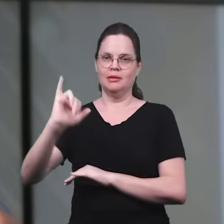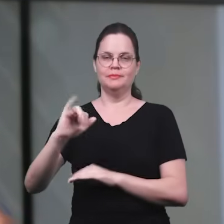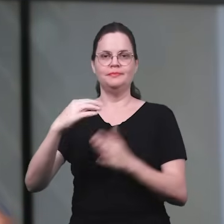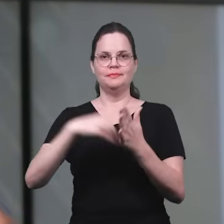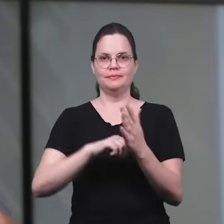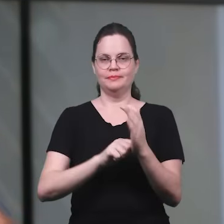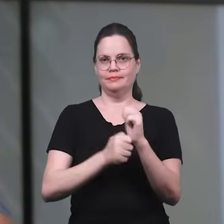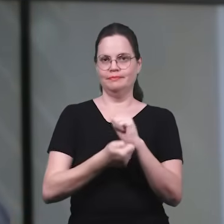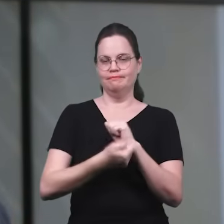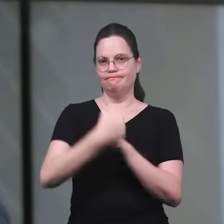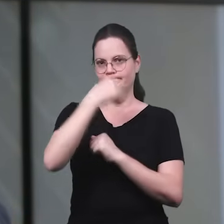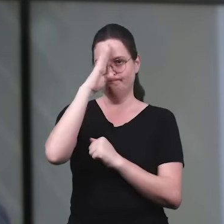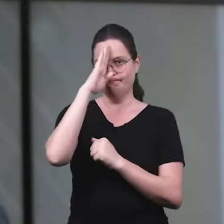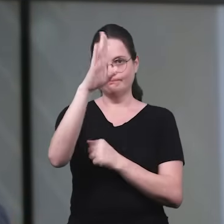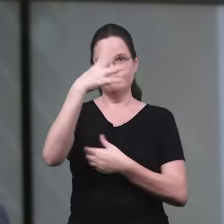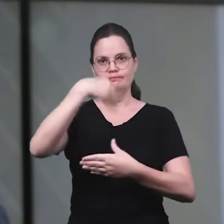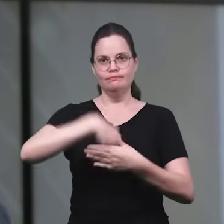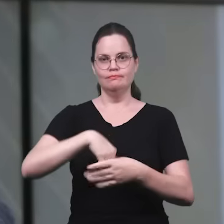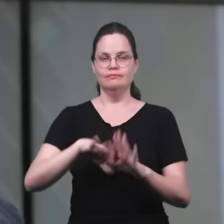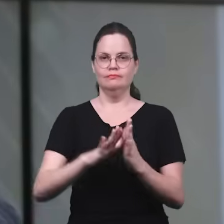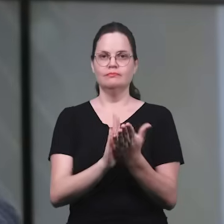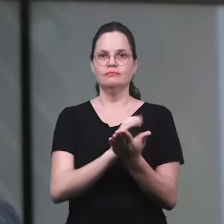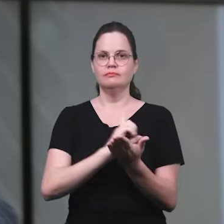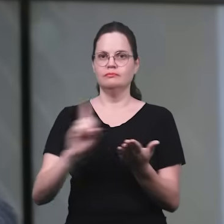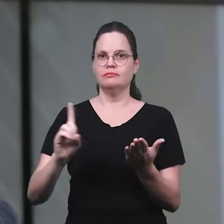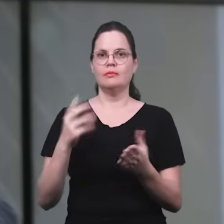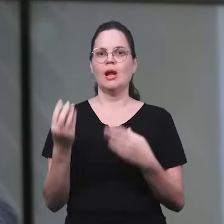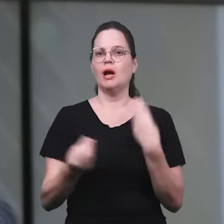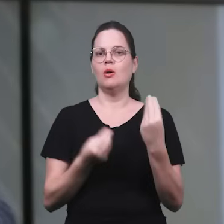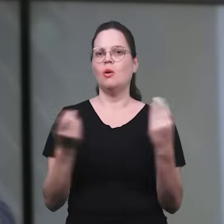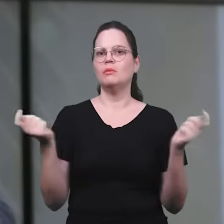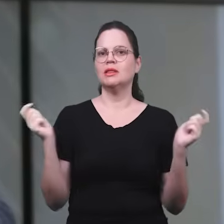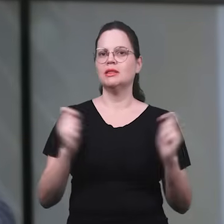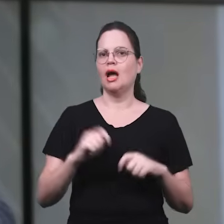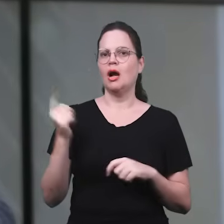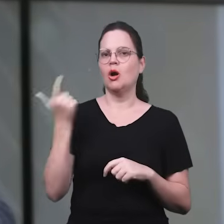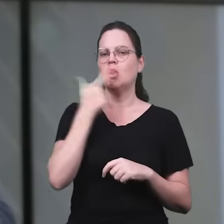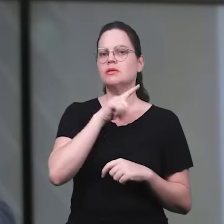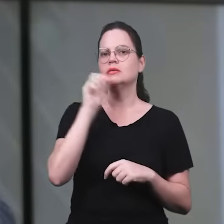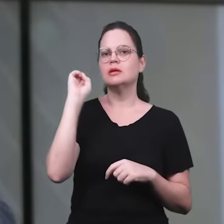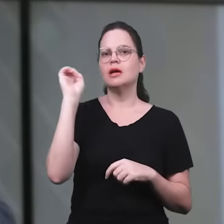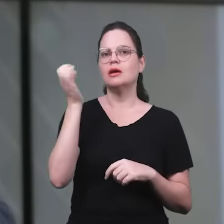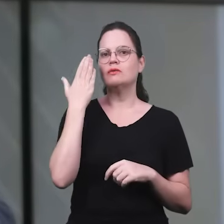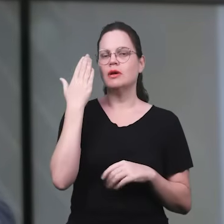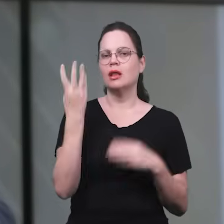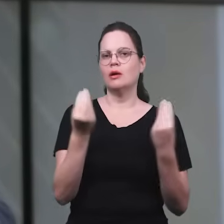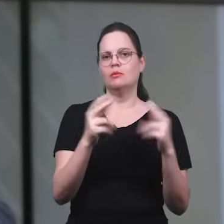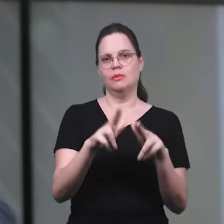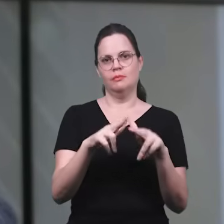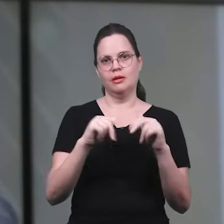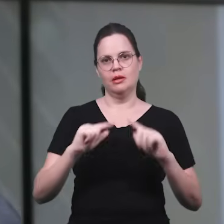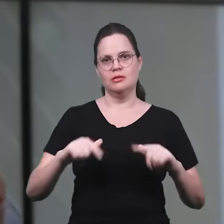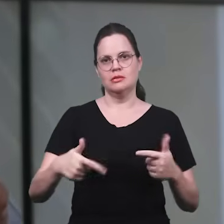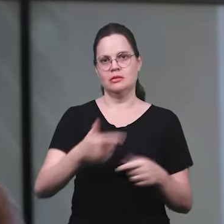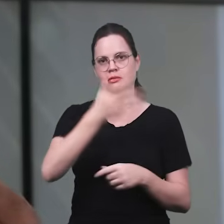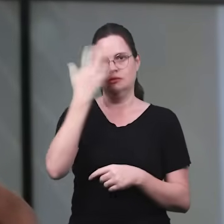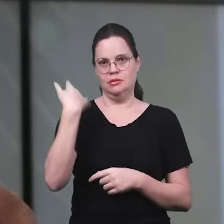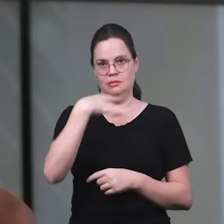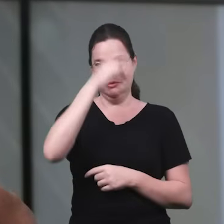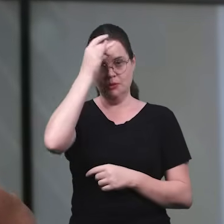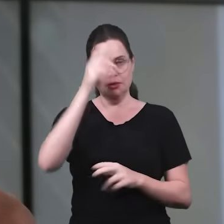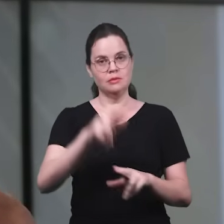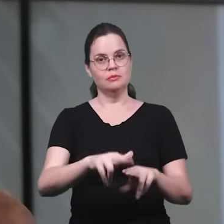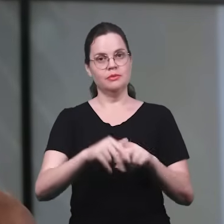que está escondido na palavra e que só o Espírito Santo pode dar ao homem. Por isso que o crente